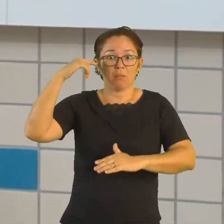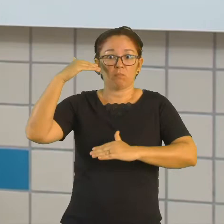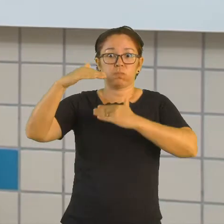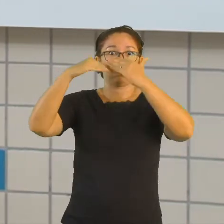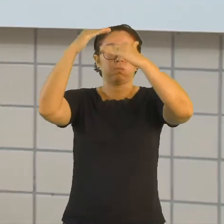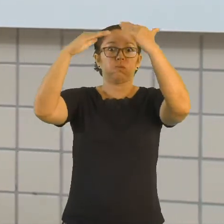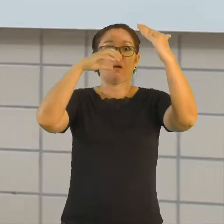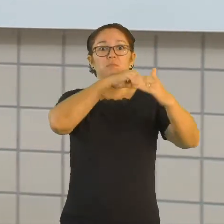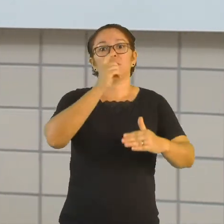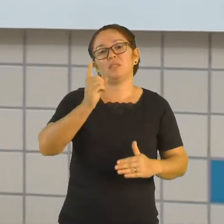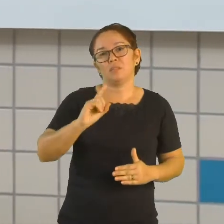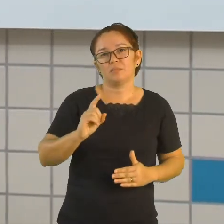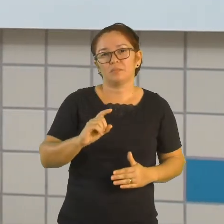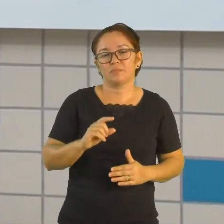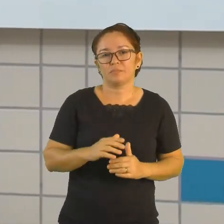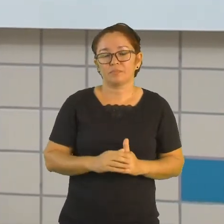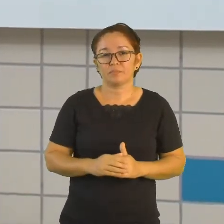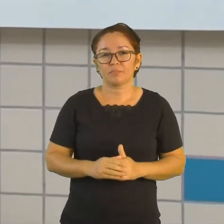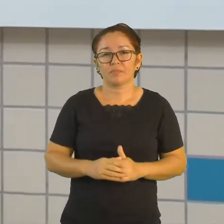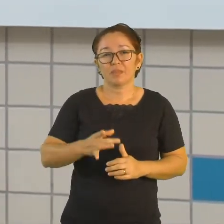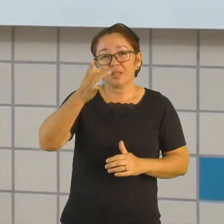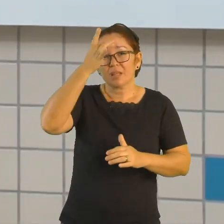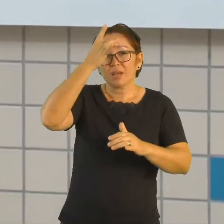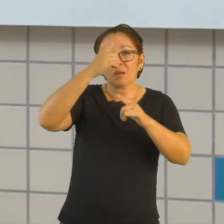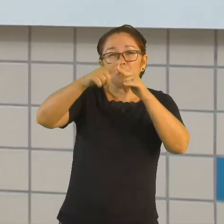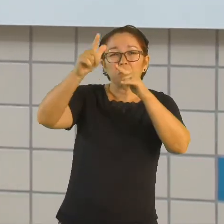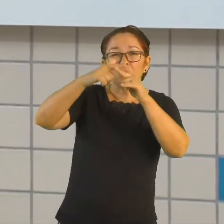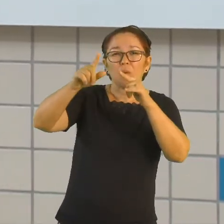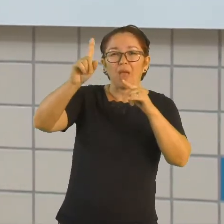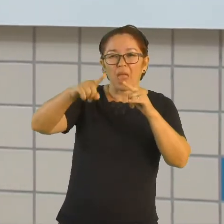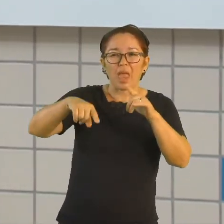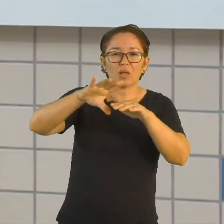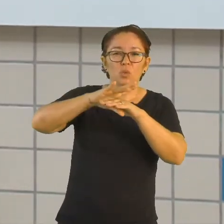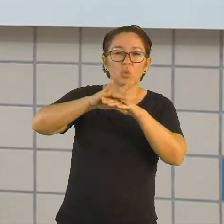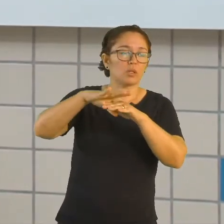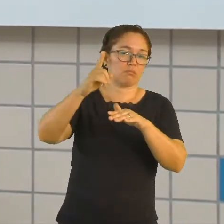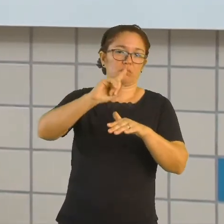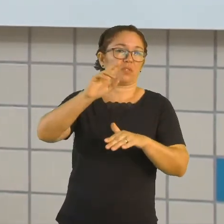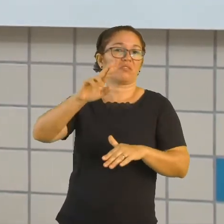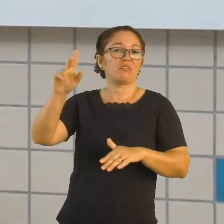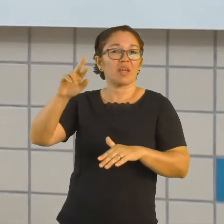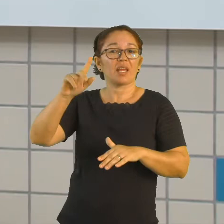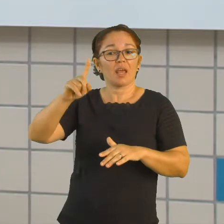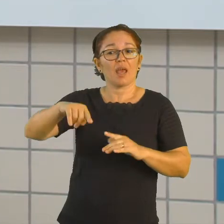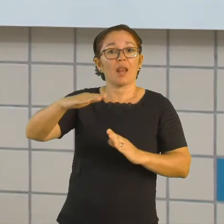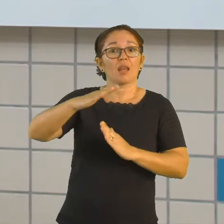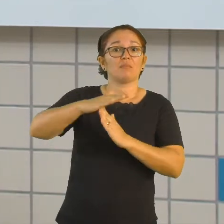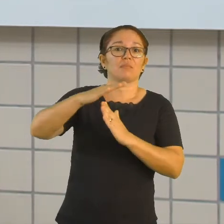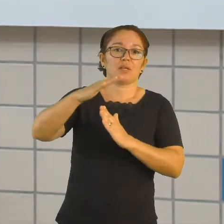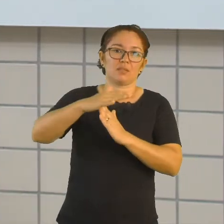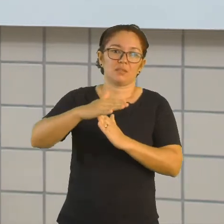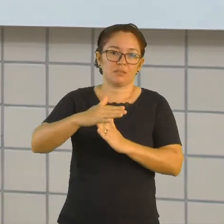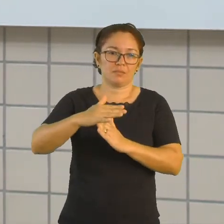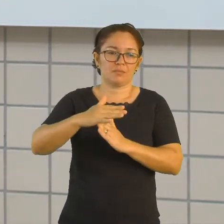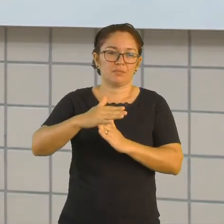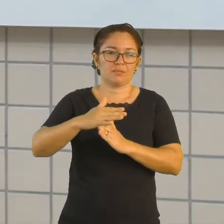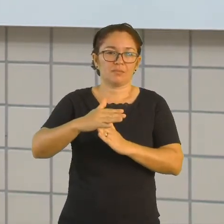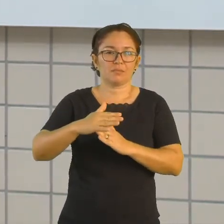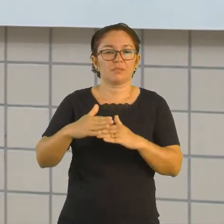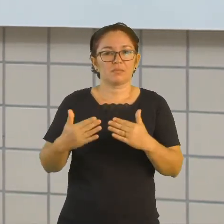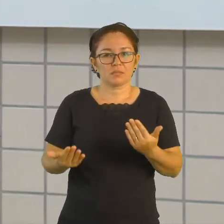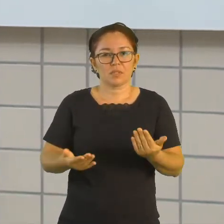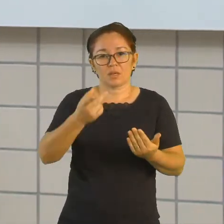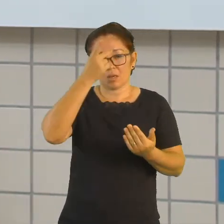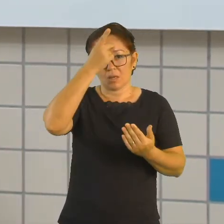é uma doença, e sim uma limitação. E essas pessoas que apresentam